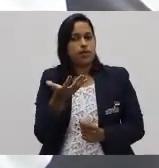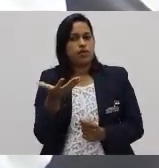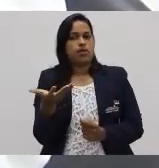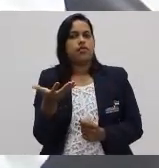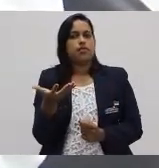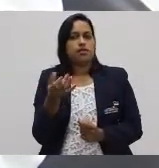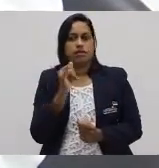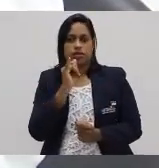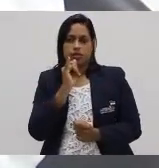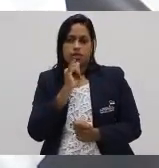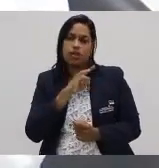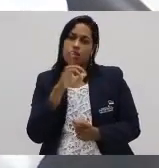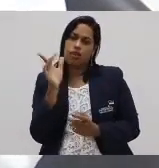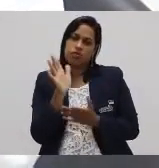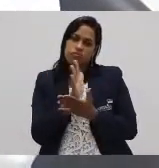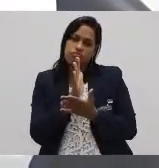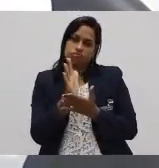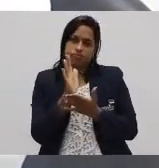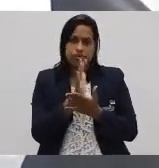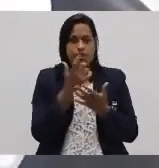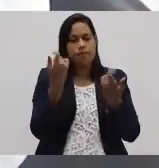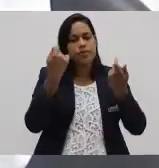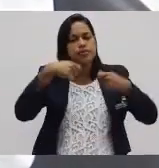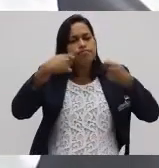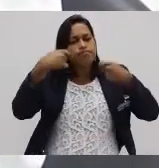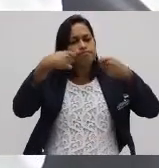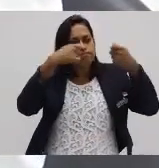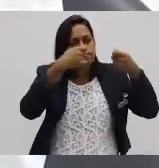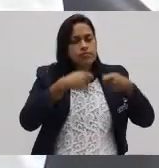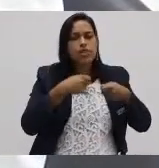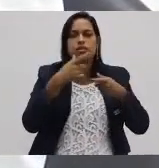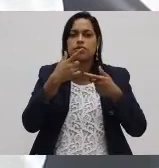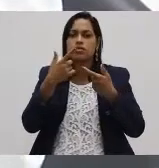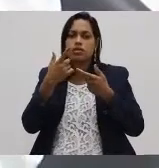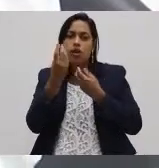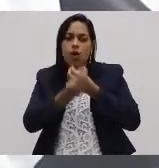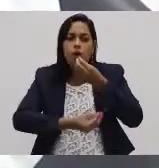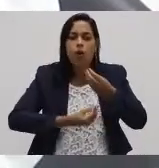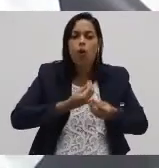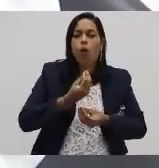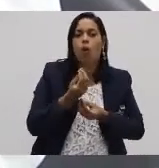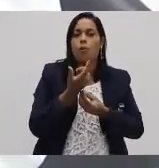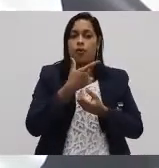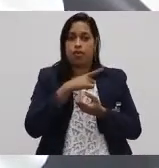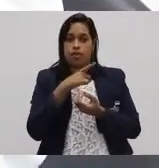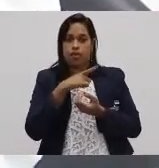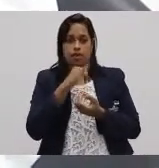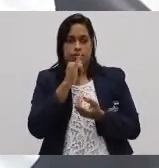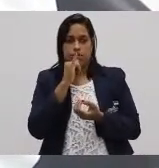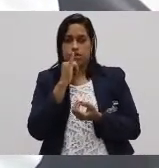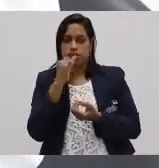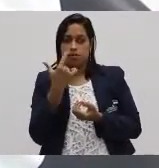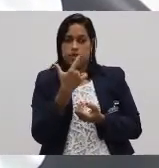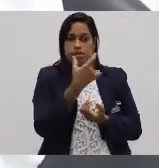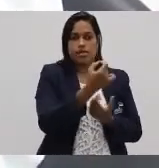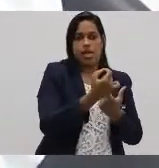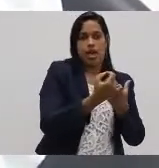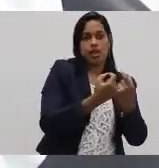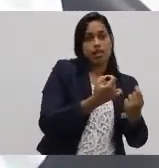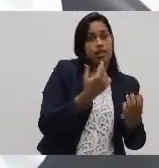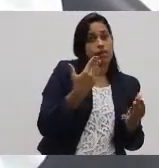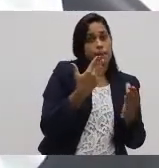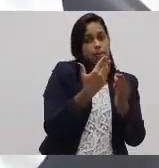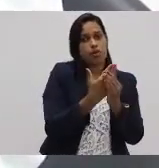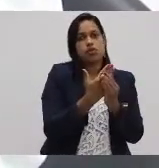de eficiência. Eles medem a proporção de recursos consumidos com relação às saídas de processo.